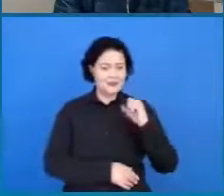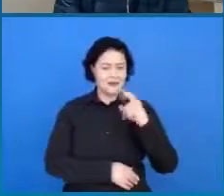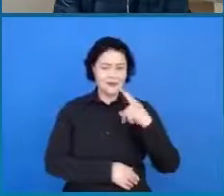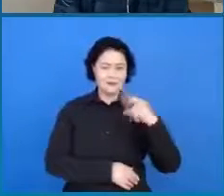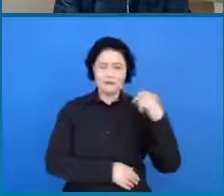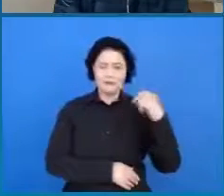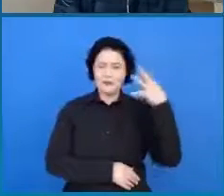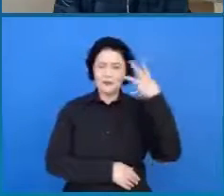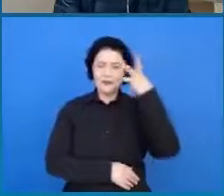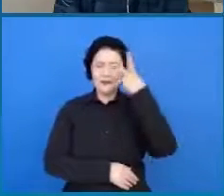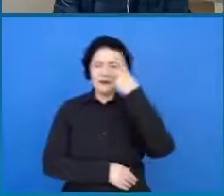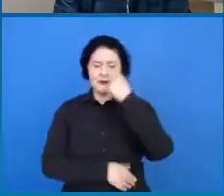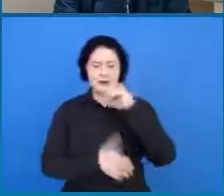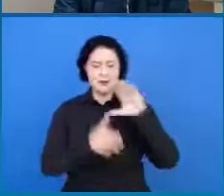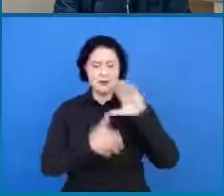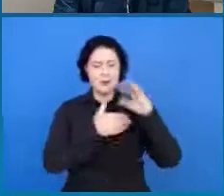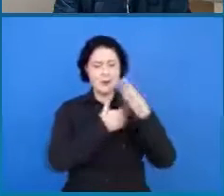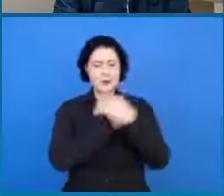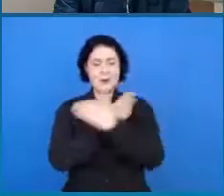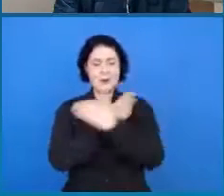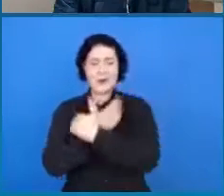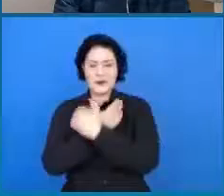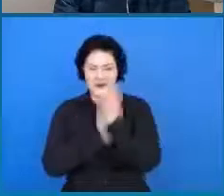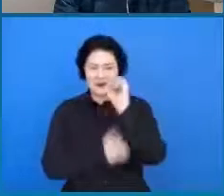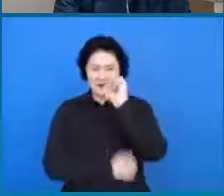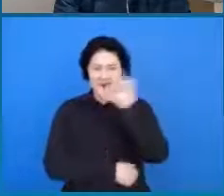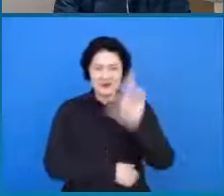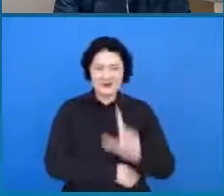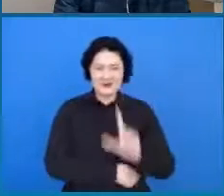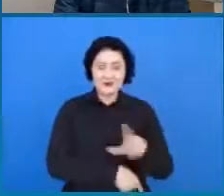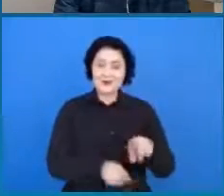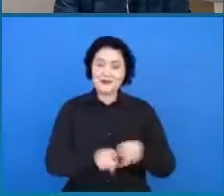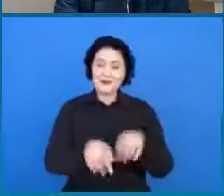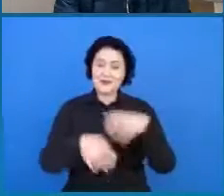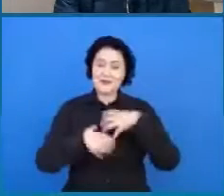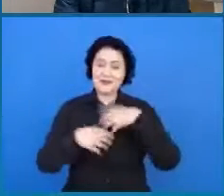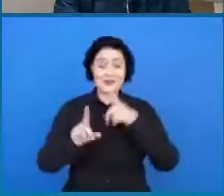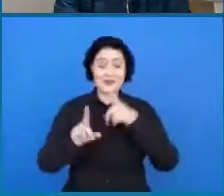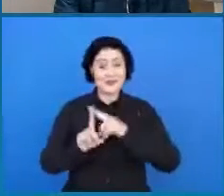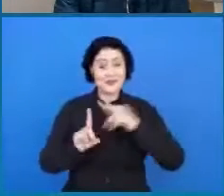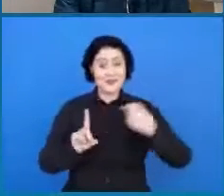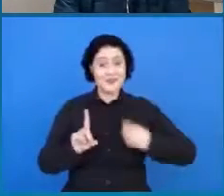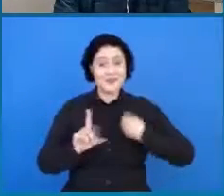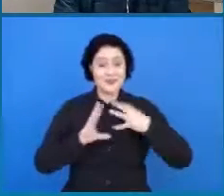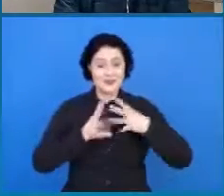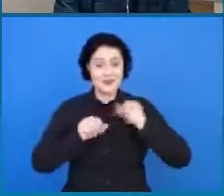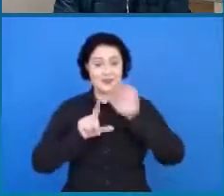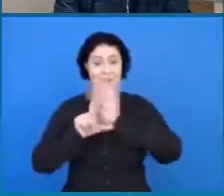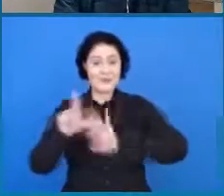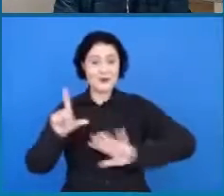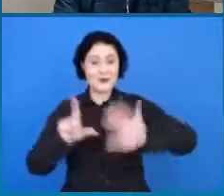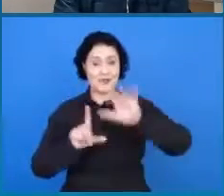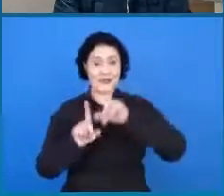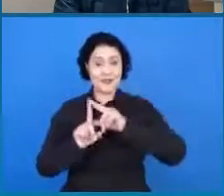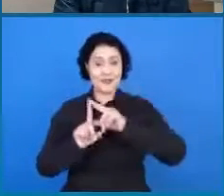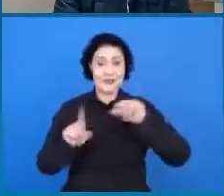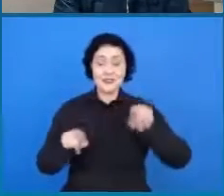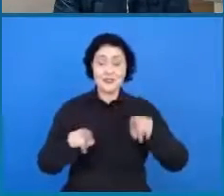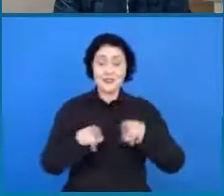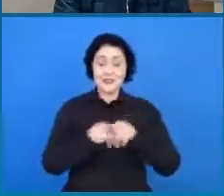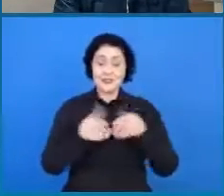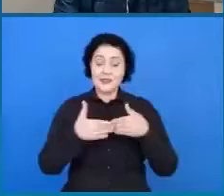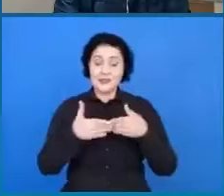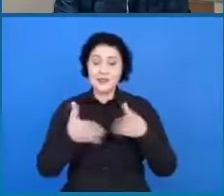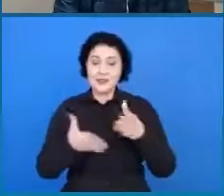azul com as borboletas azuis foi lançada já nesse formato digital está em todas as plataformas digitais foi